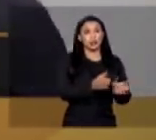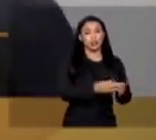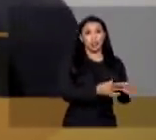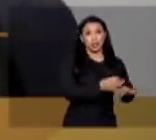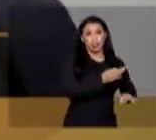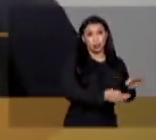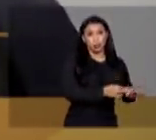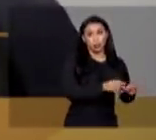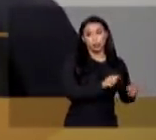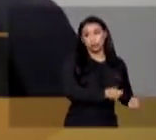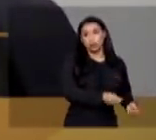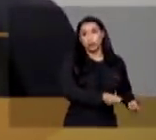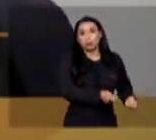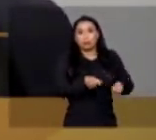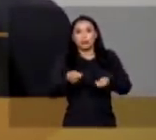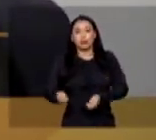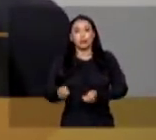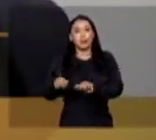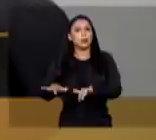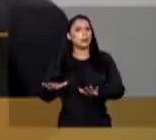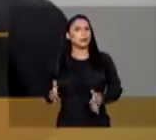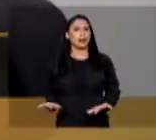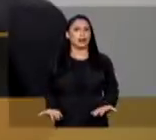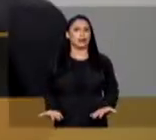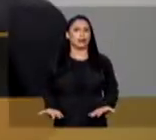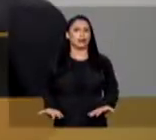para o pleno.